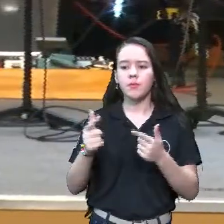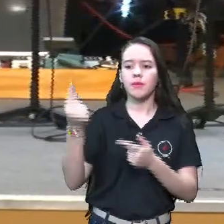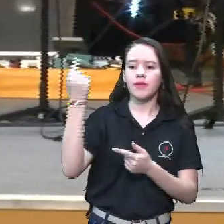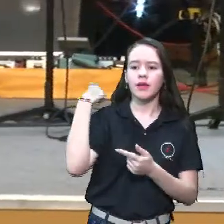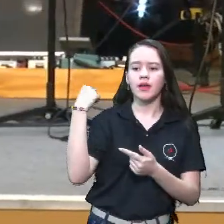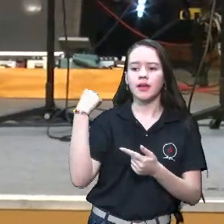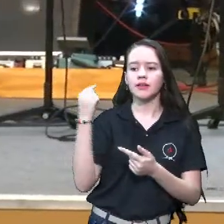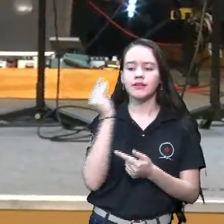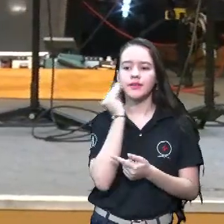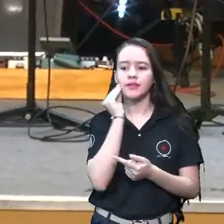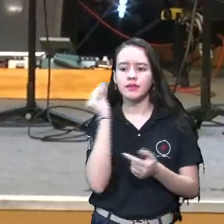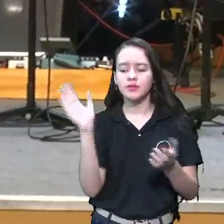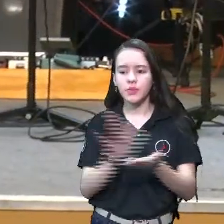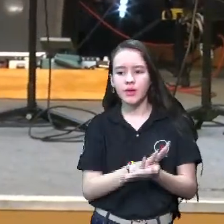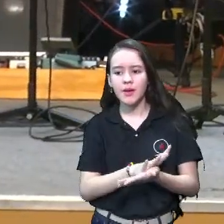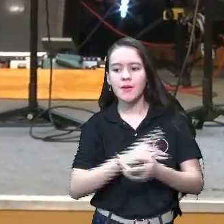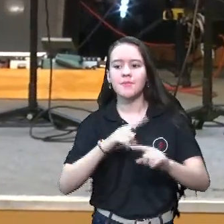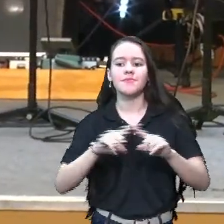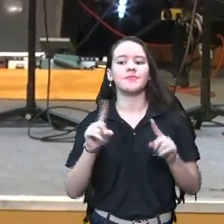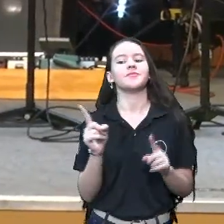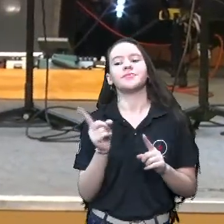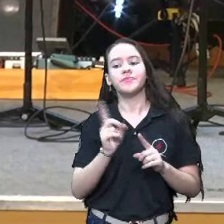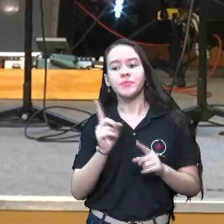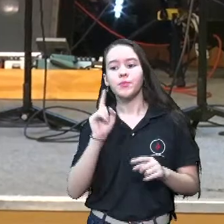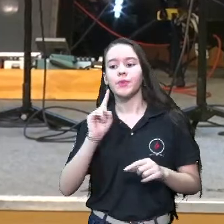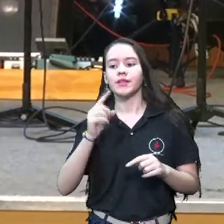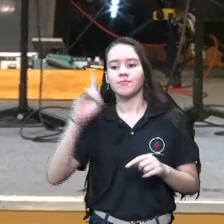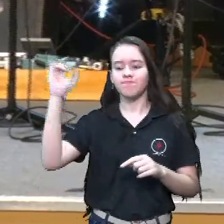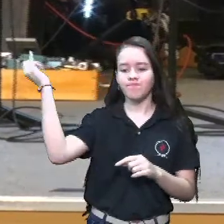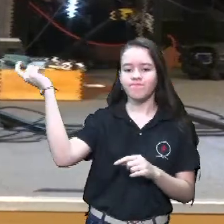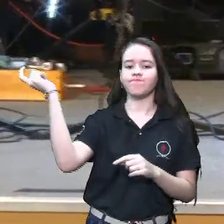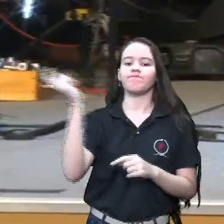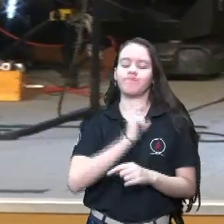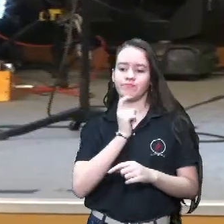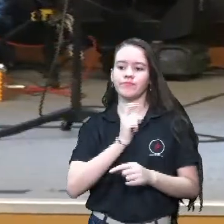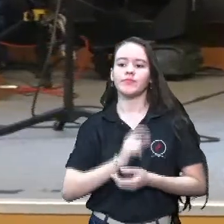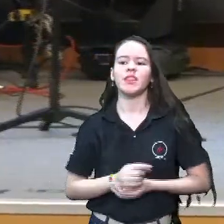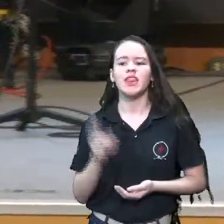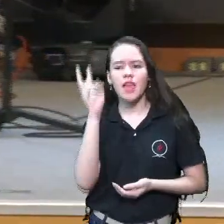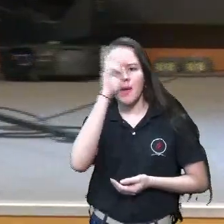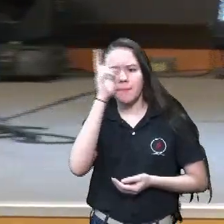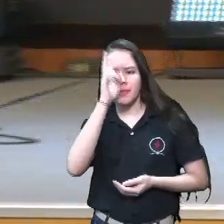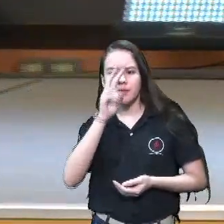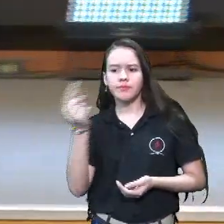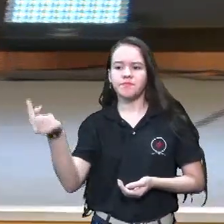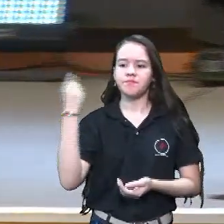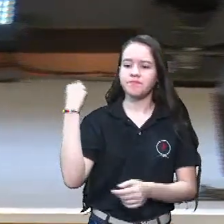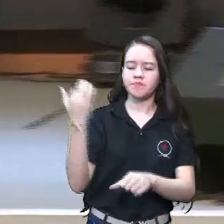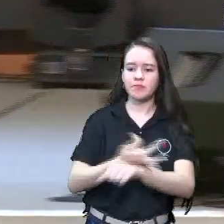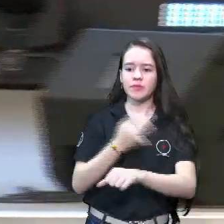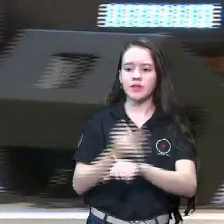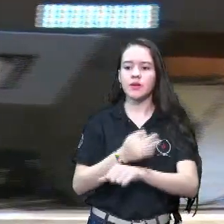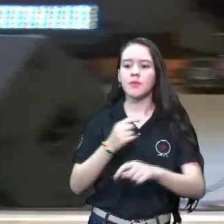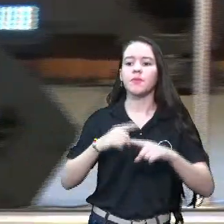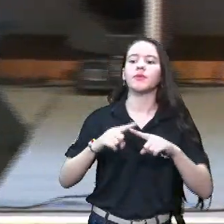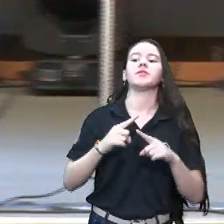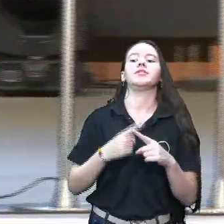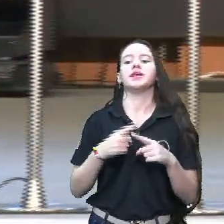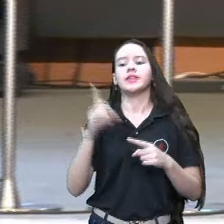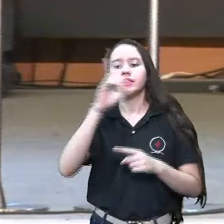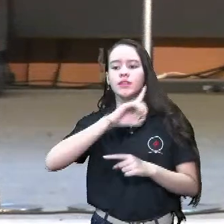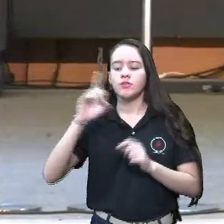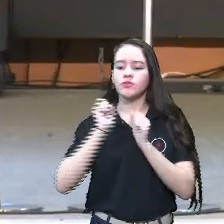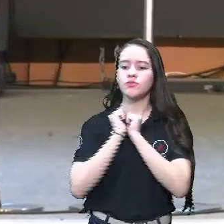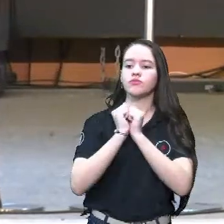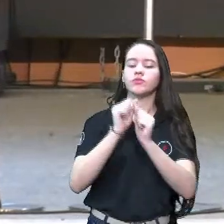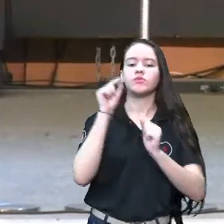É porque você estava debaixo de uma palavra. Lembra aquilo que era para acabar com você e você suportou? Entenda, quando Deus está no negócio,